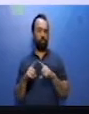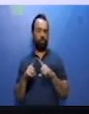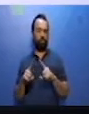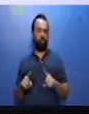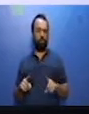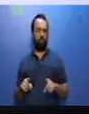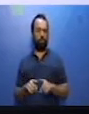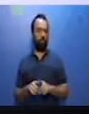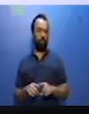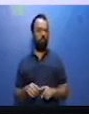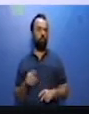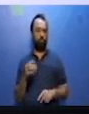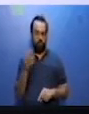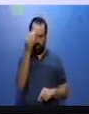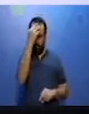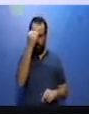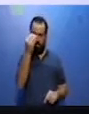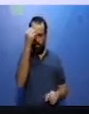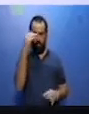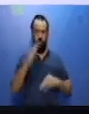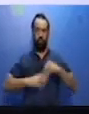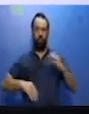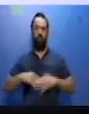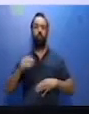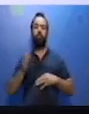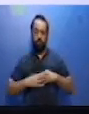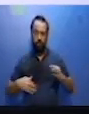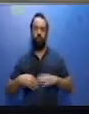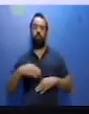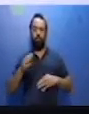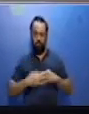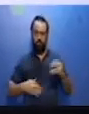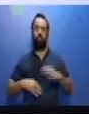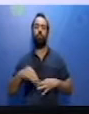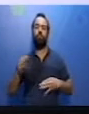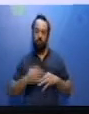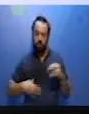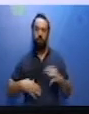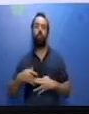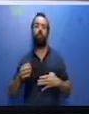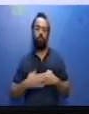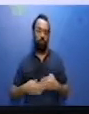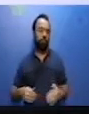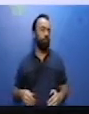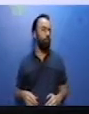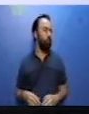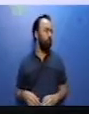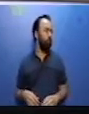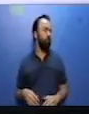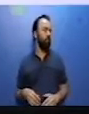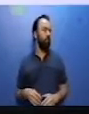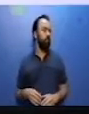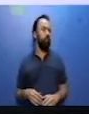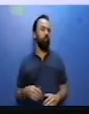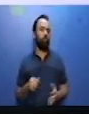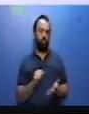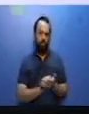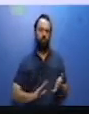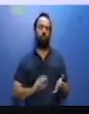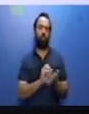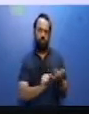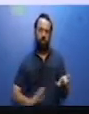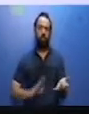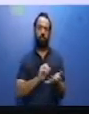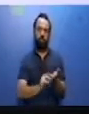gente guarda de tanto fazer exercício não precisa pegar um dia eu quero decorar isso aqui não vai fazendo exercício